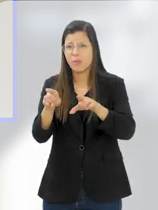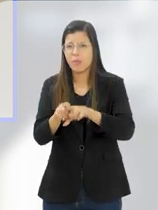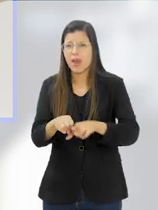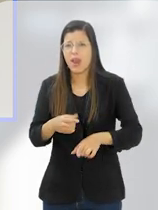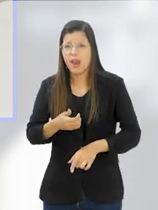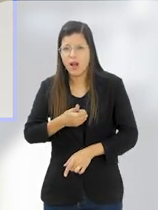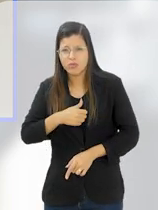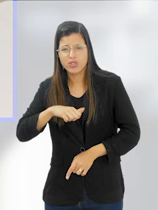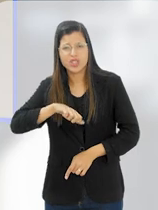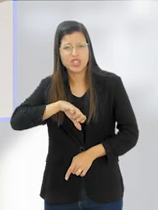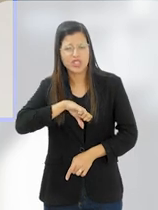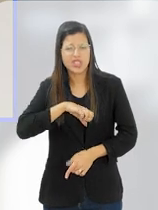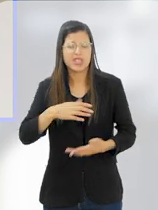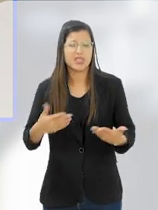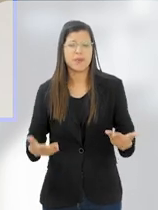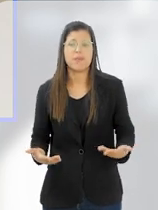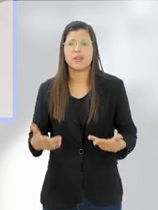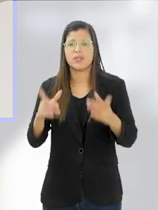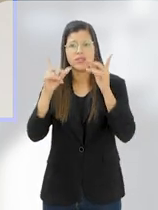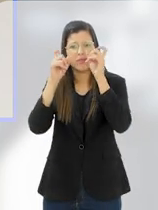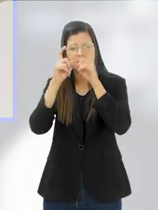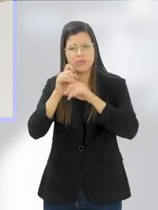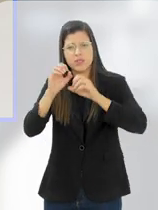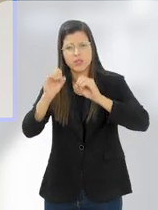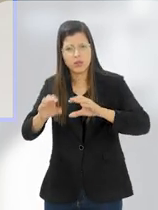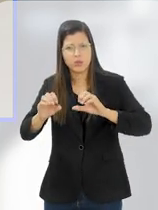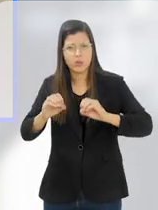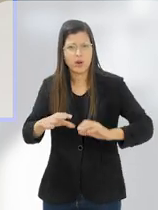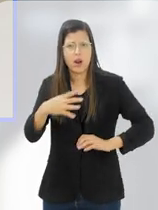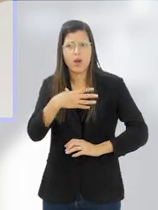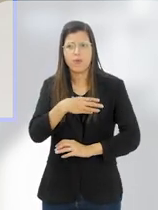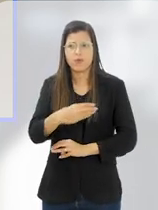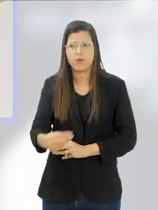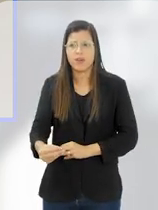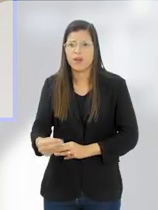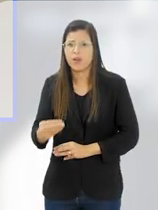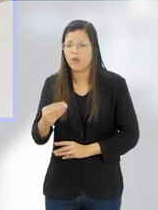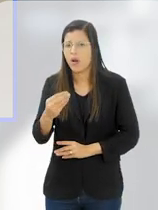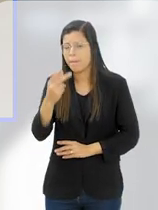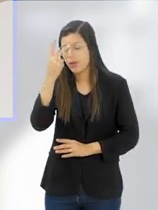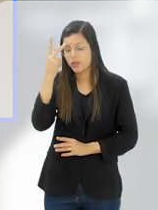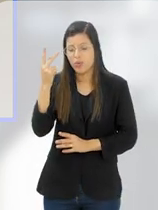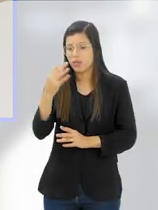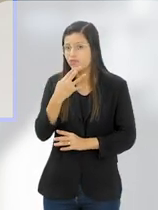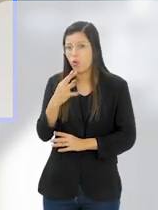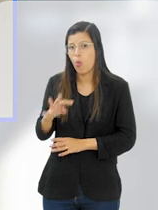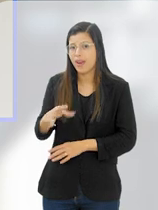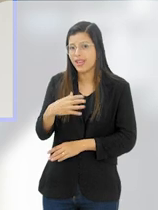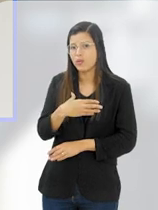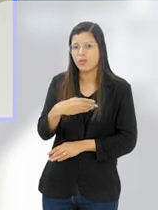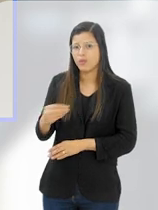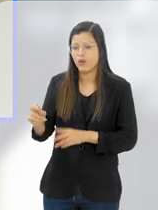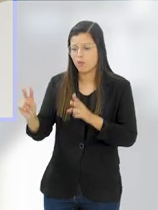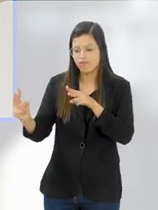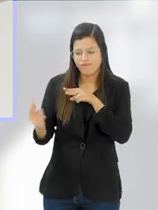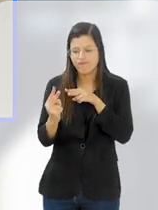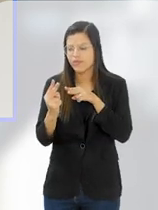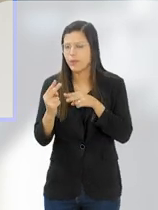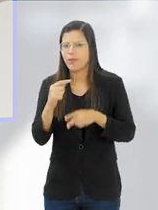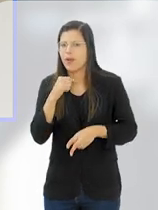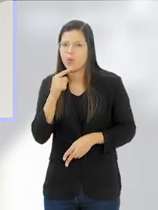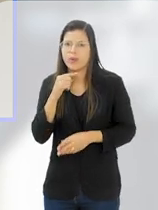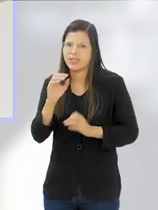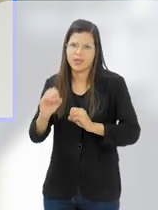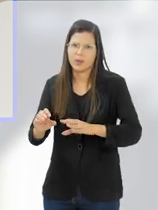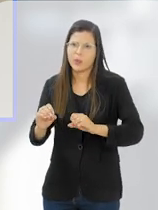maior de se educar um filho, né? Uma pessoa que não conhece o seu filho e que não olha nos olhos dele, que não se relaciona, não vai